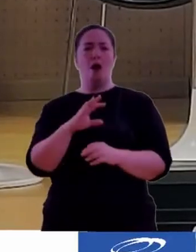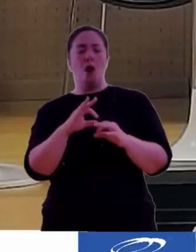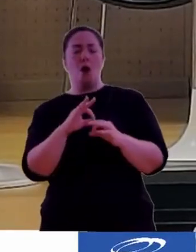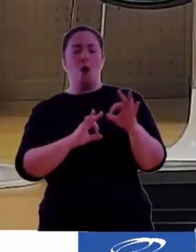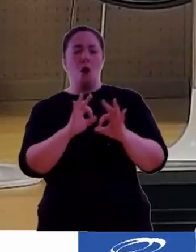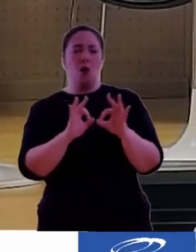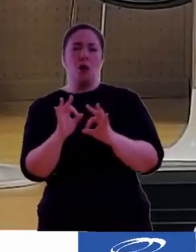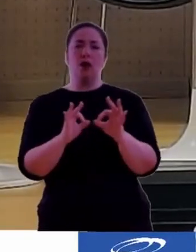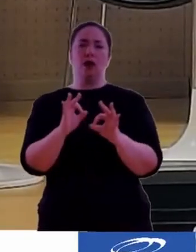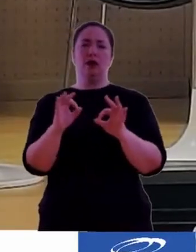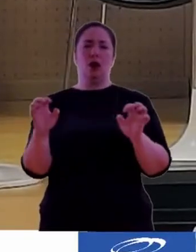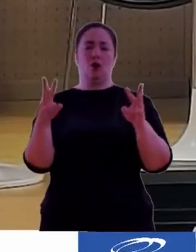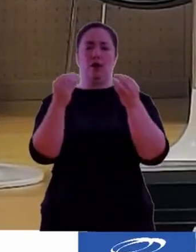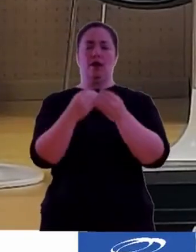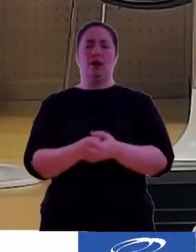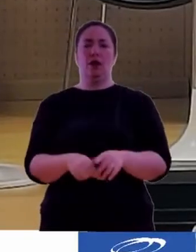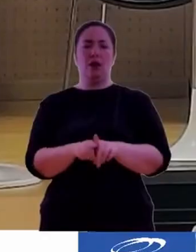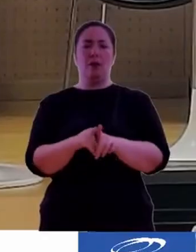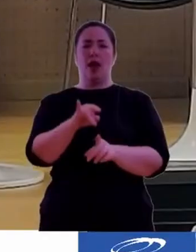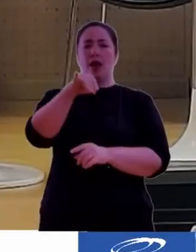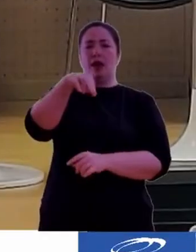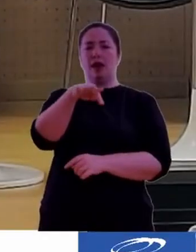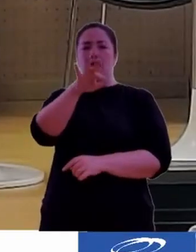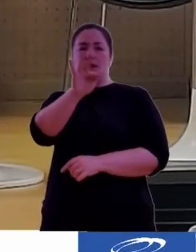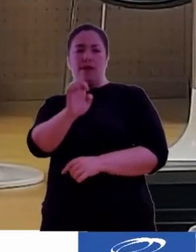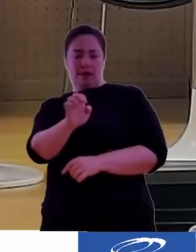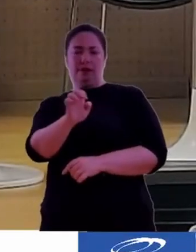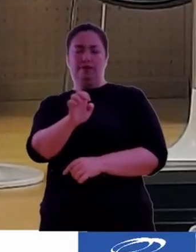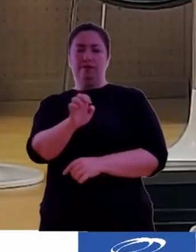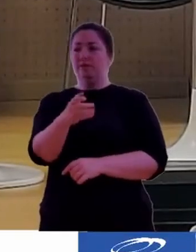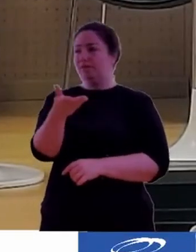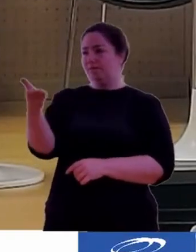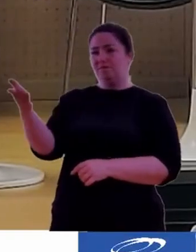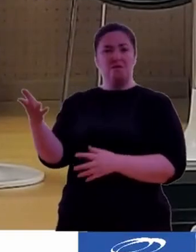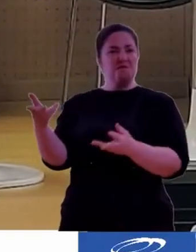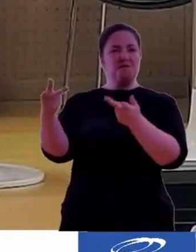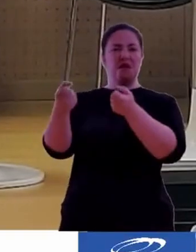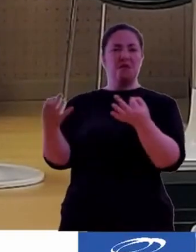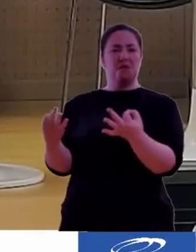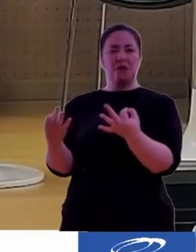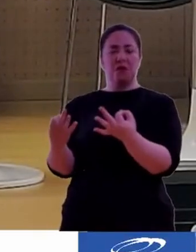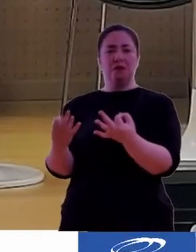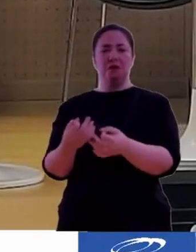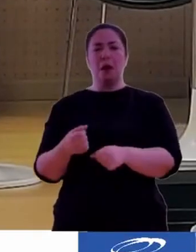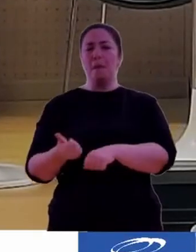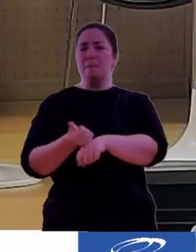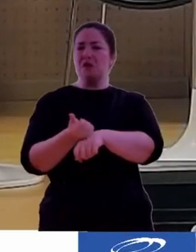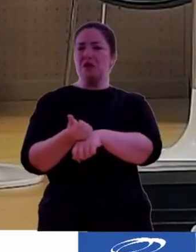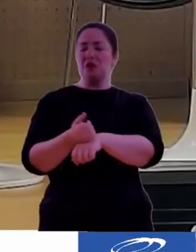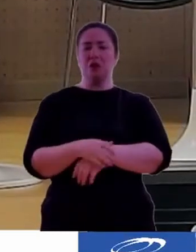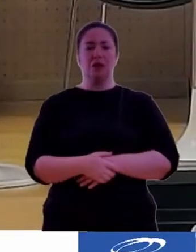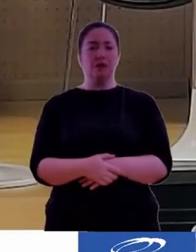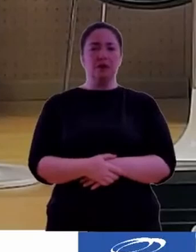da Sociedade de Infectologia, que proporcionaram esse evento de alto nível técnico, com um